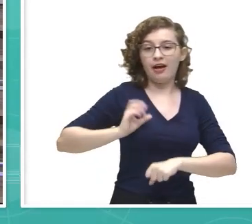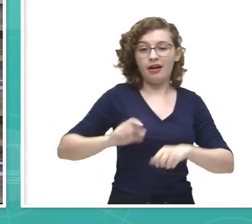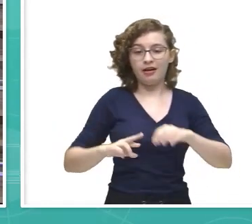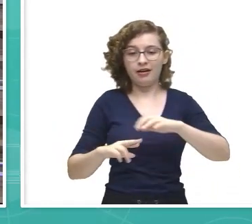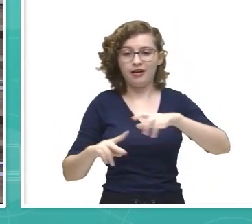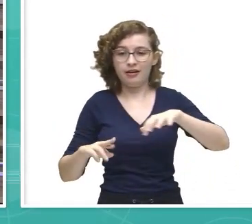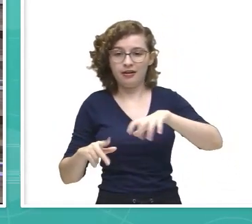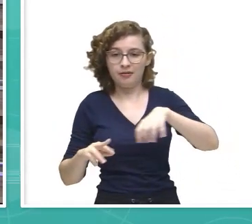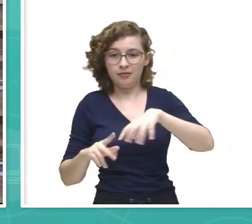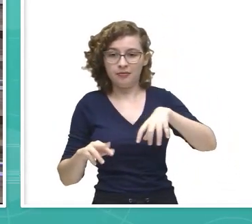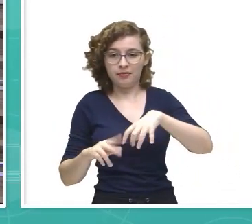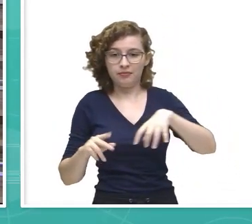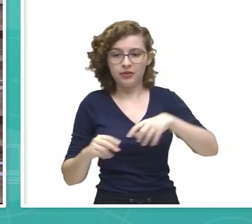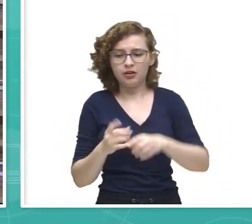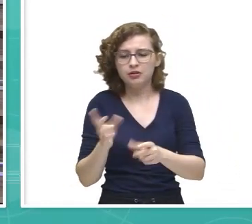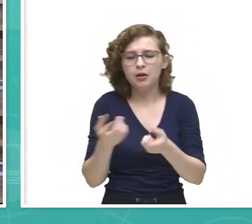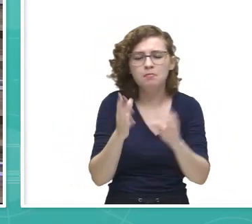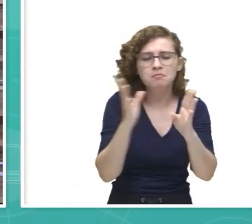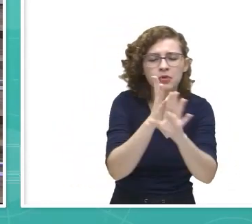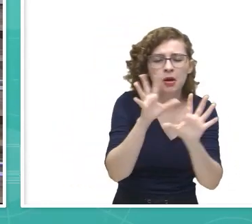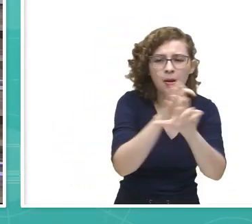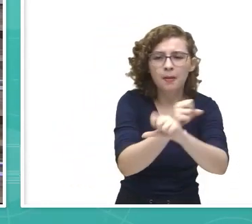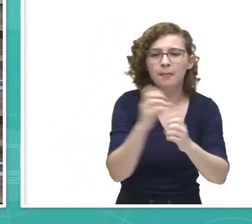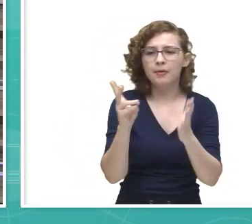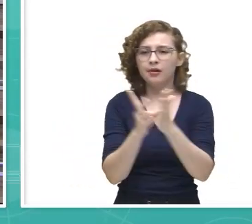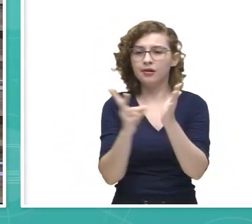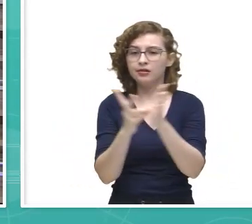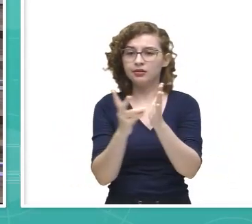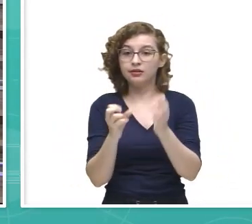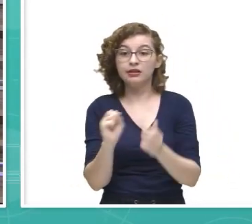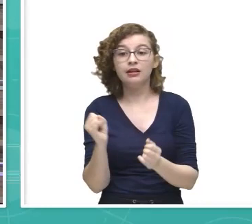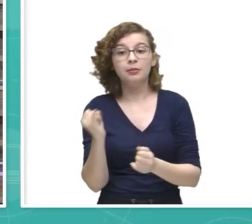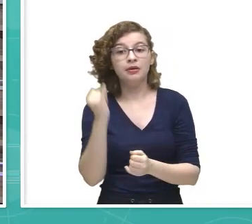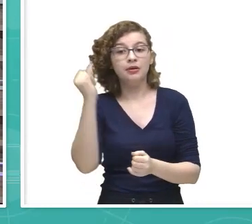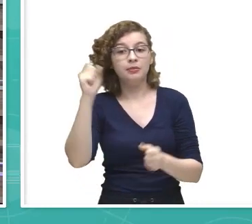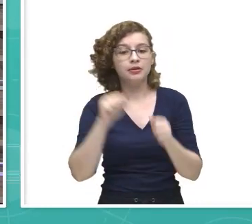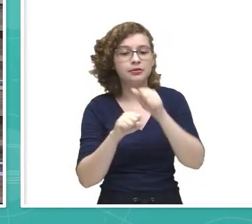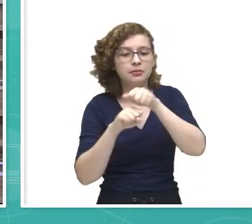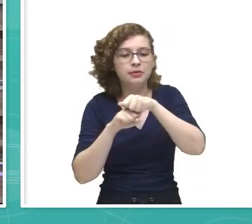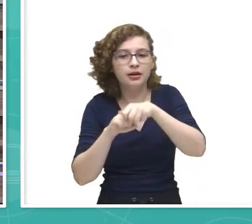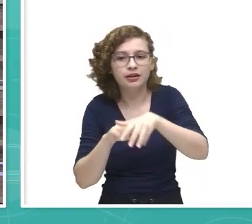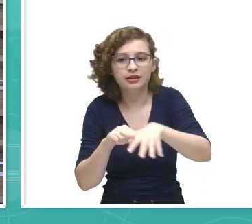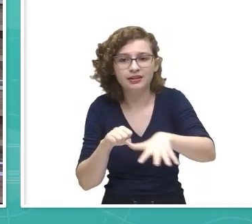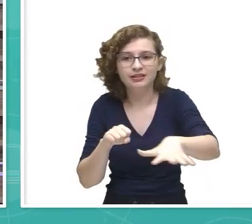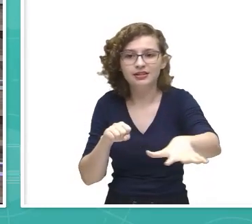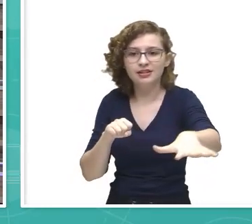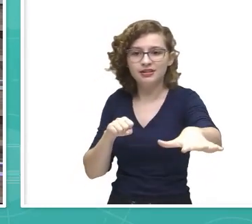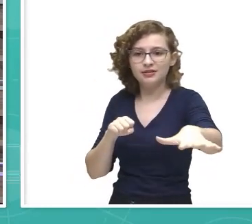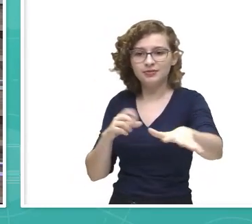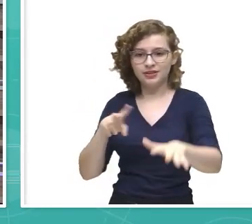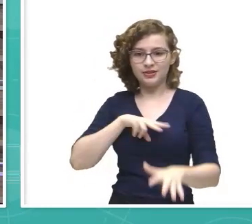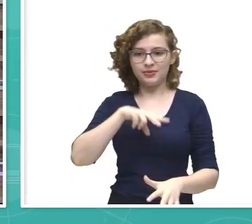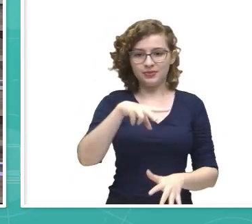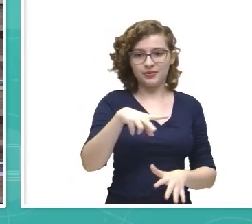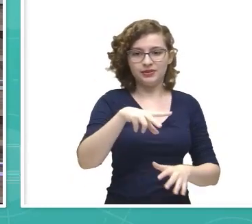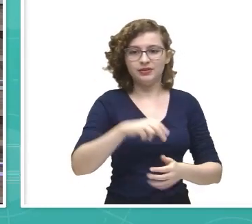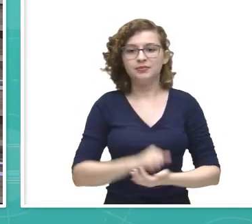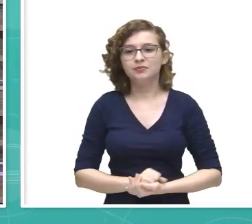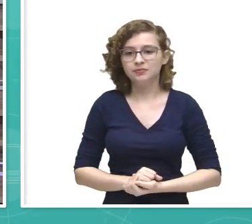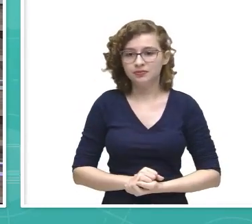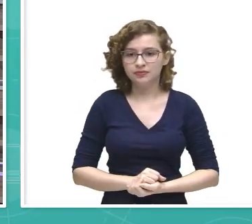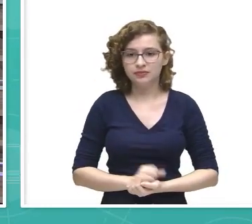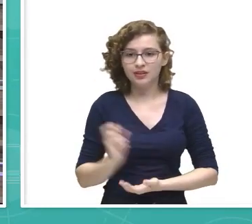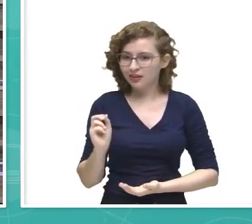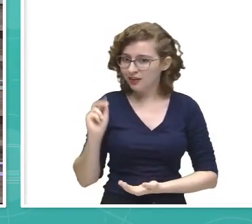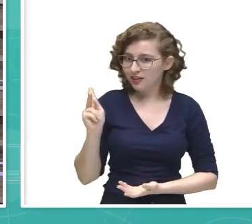índios e escravizá-los, também foi importante para expandir o território colonial português. Ok, gente?